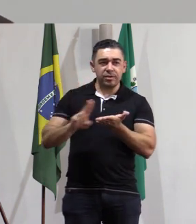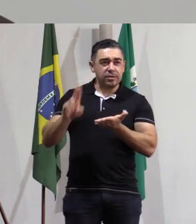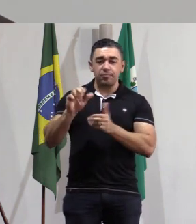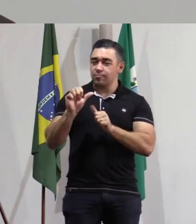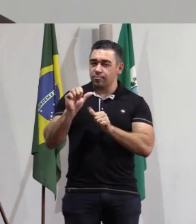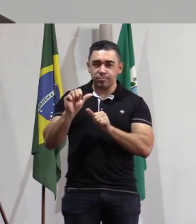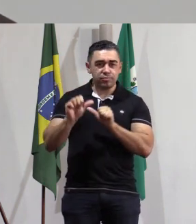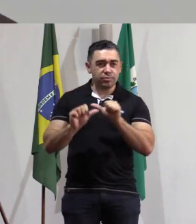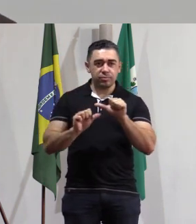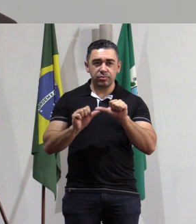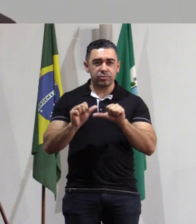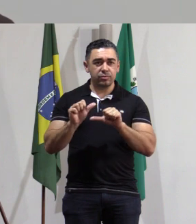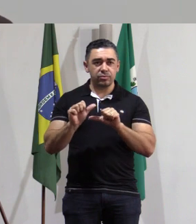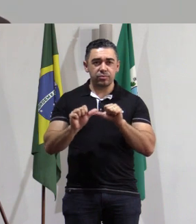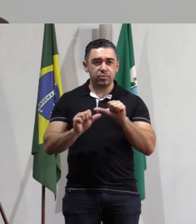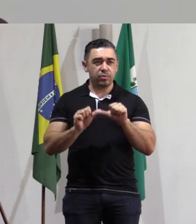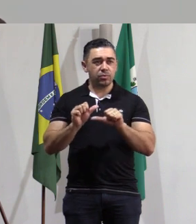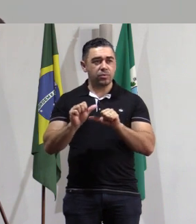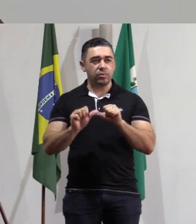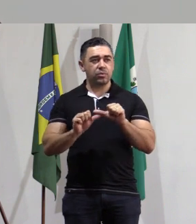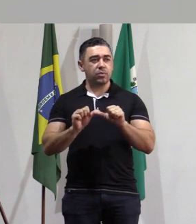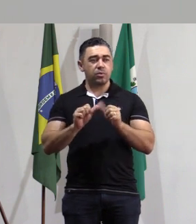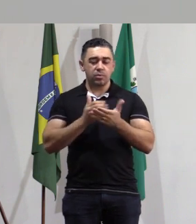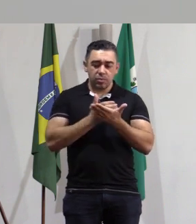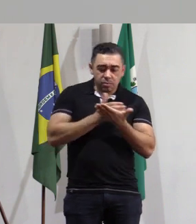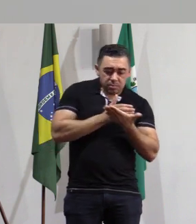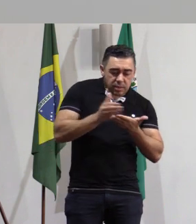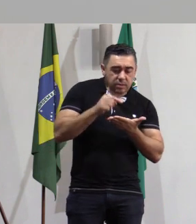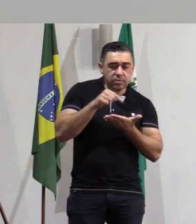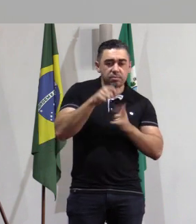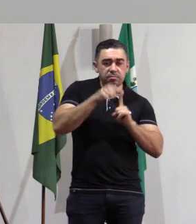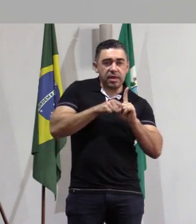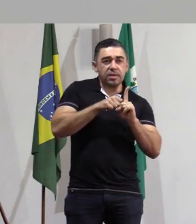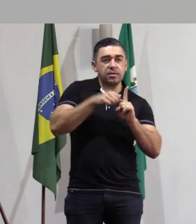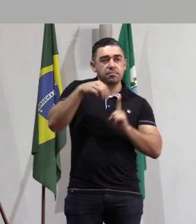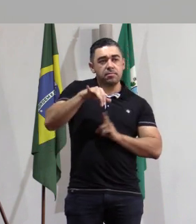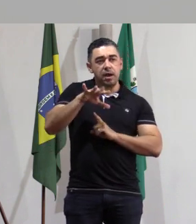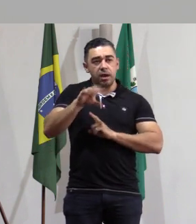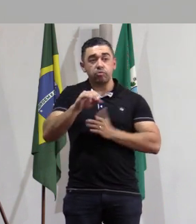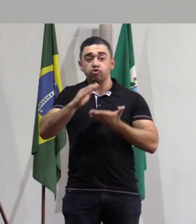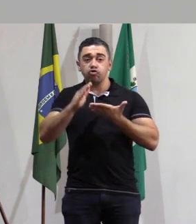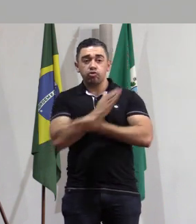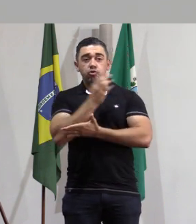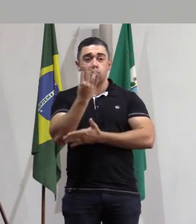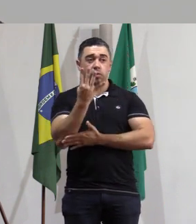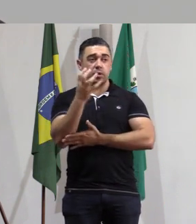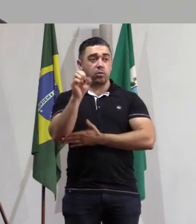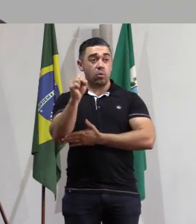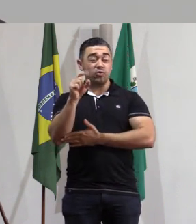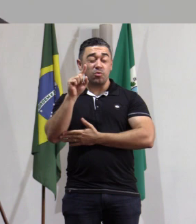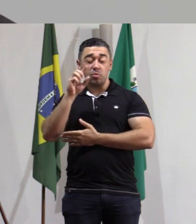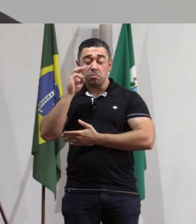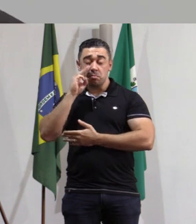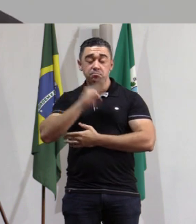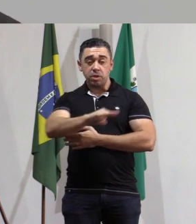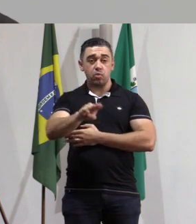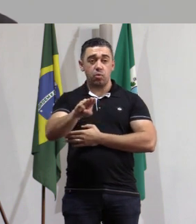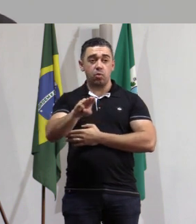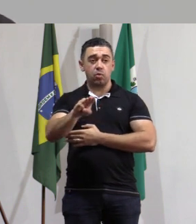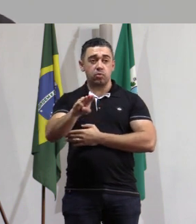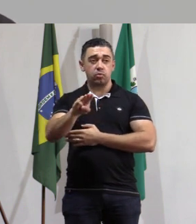alterou desde que, no início de maio, foram retirados R$48.300.000 da conta única da